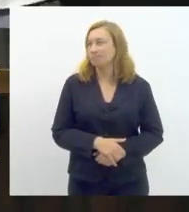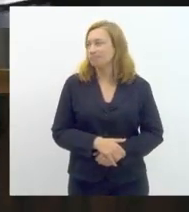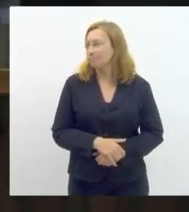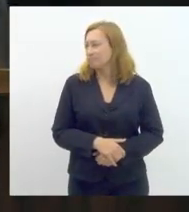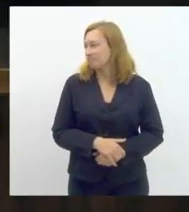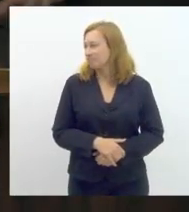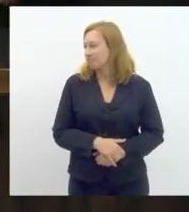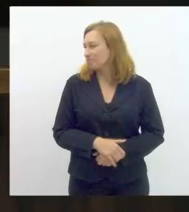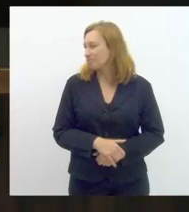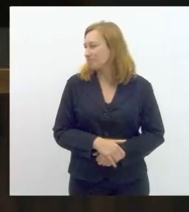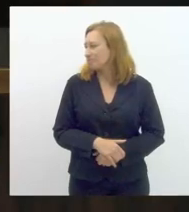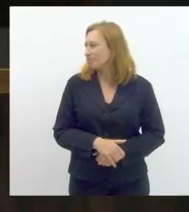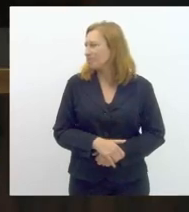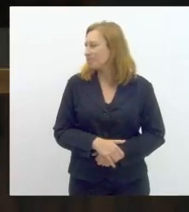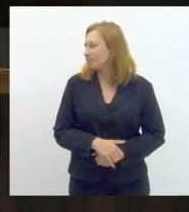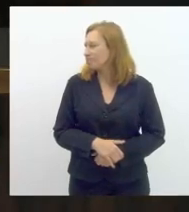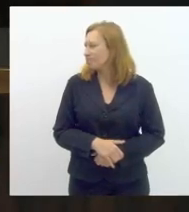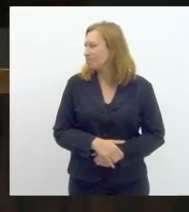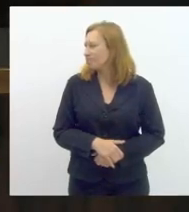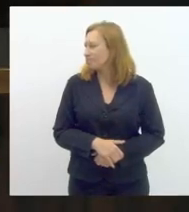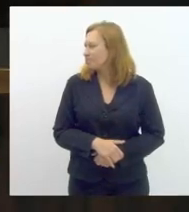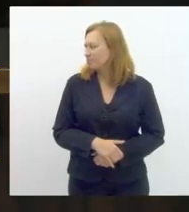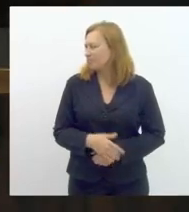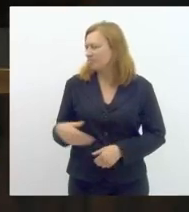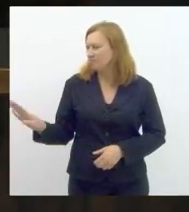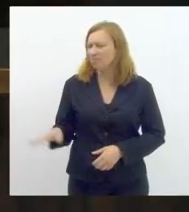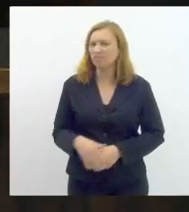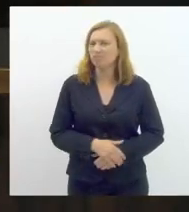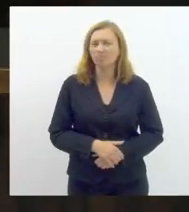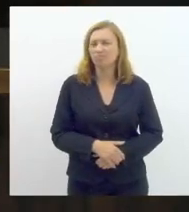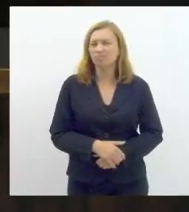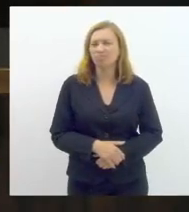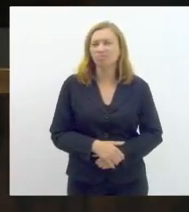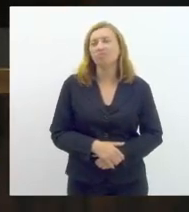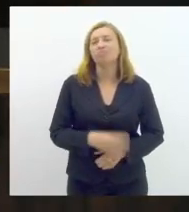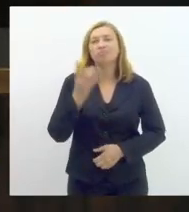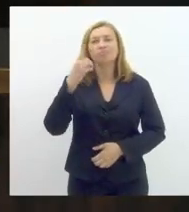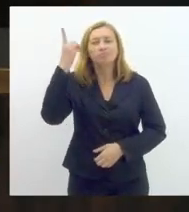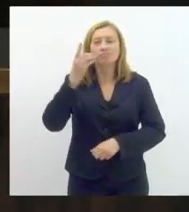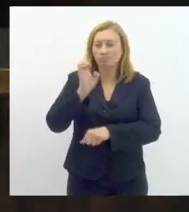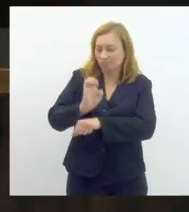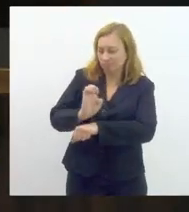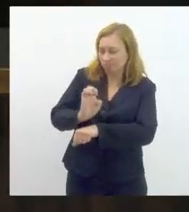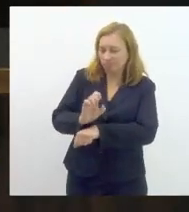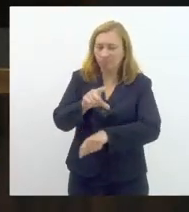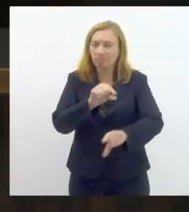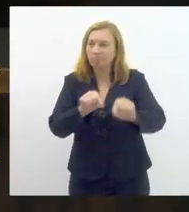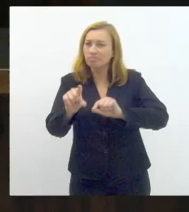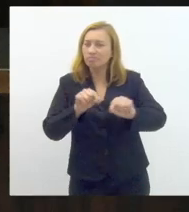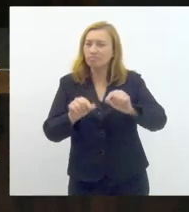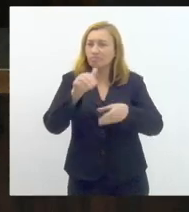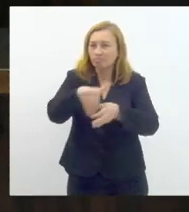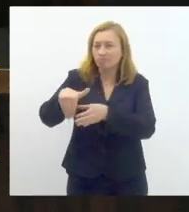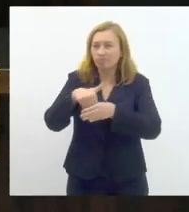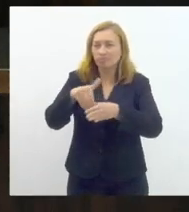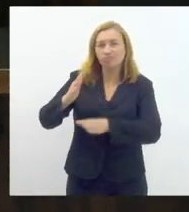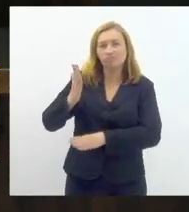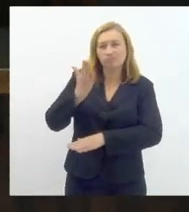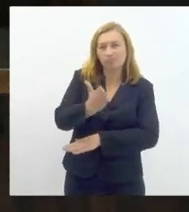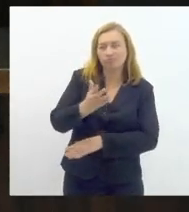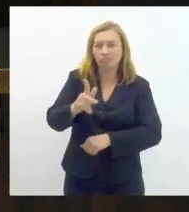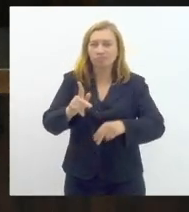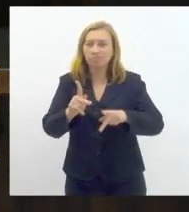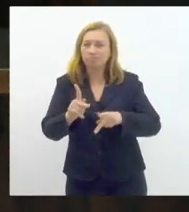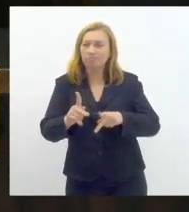Vocês acabaram de conhecer o nosso presidente? Pois bem, os deputados estaduais, eles são eleitos por voto direto da